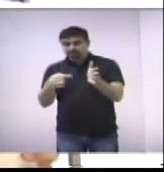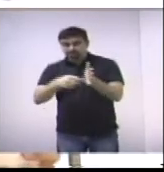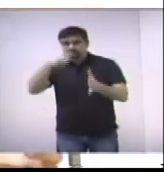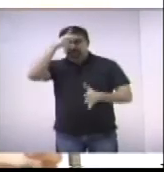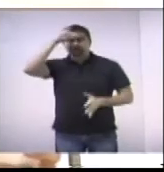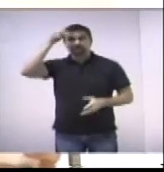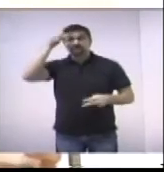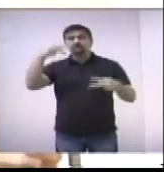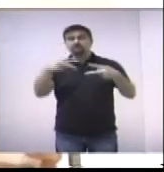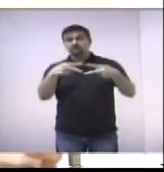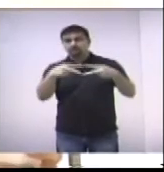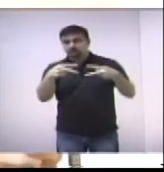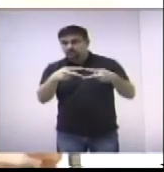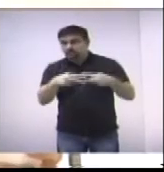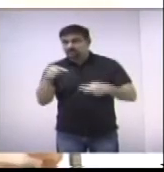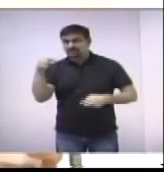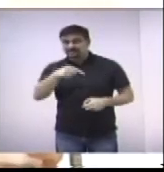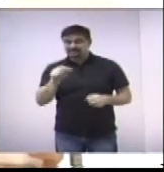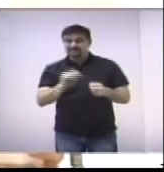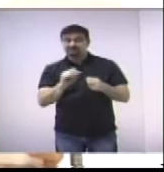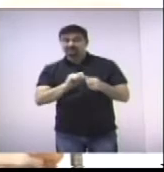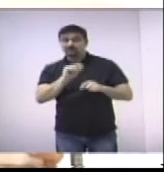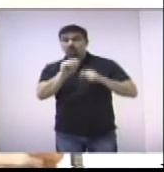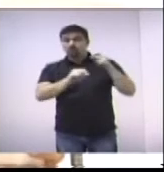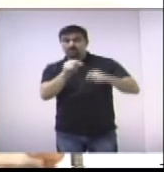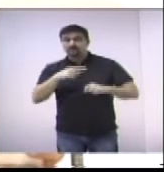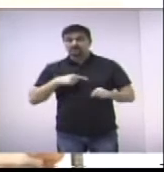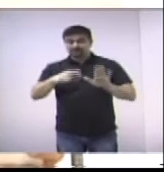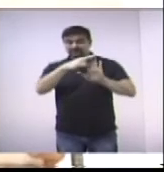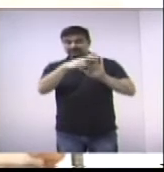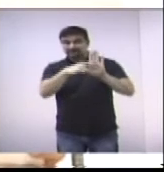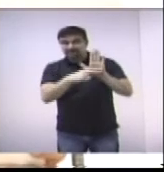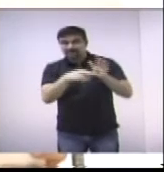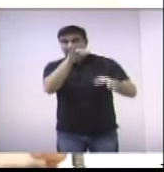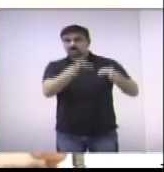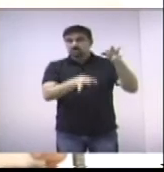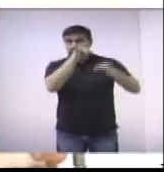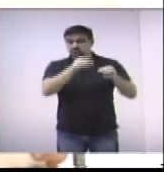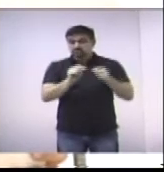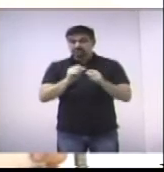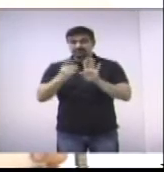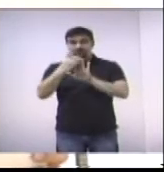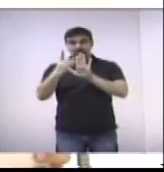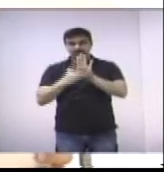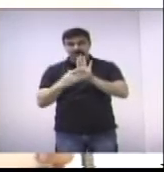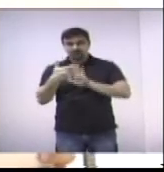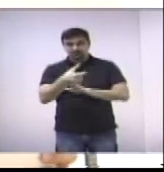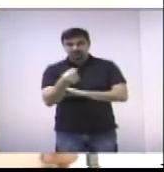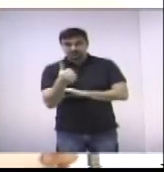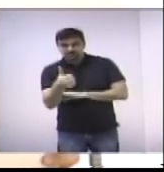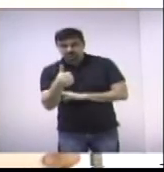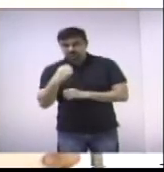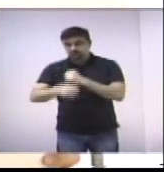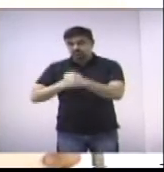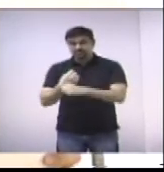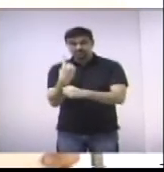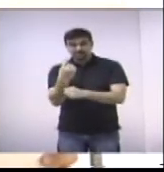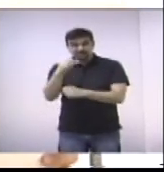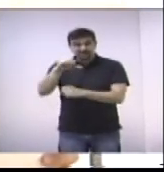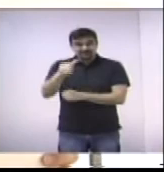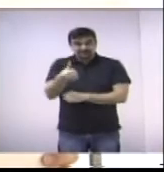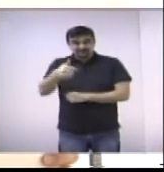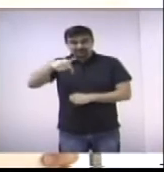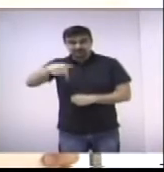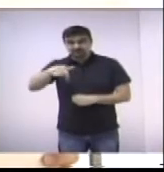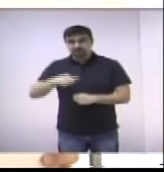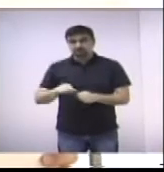do município de Paulínia, sujeitando-se ao regime jurídico definido pelo Decreto de Lei 201 de 1967.